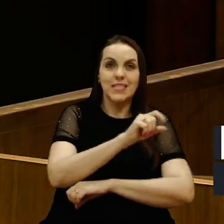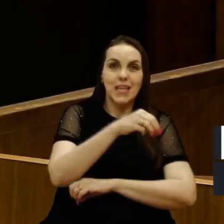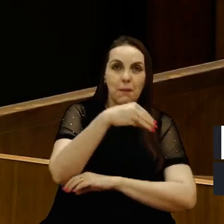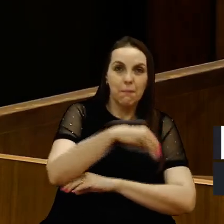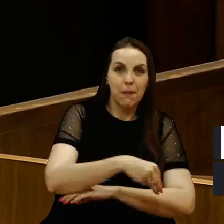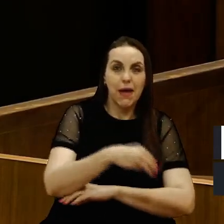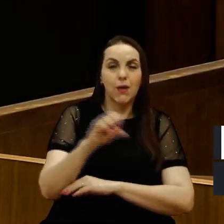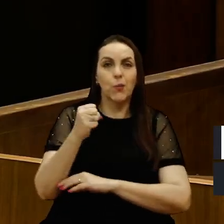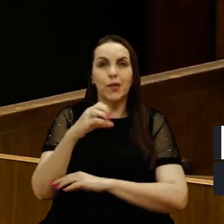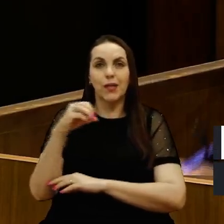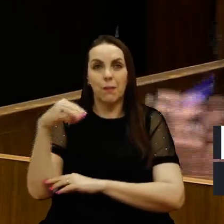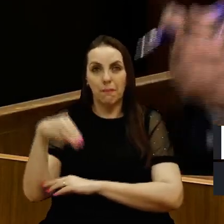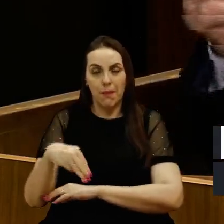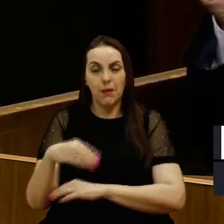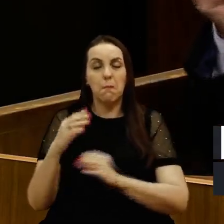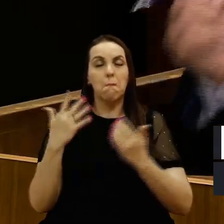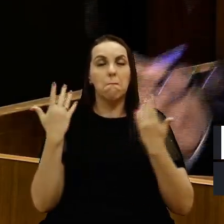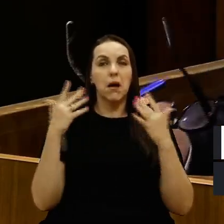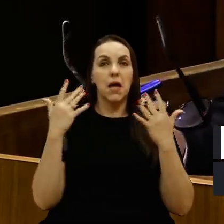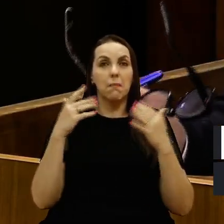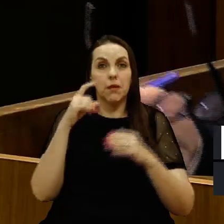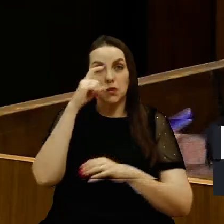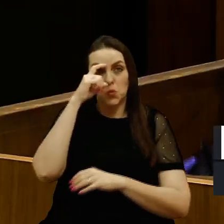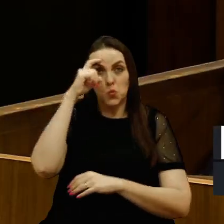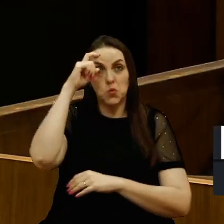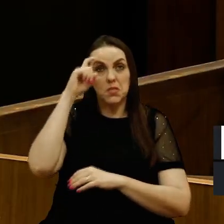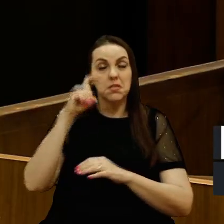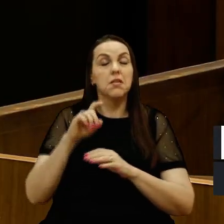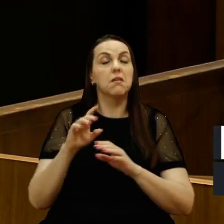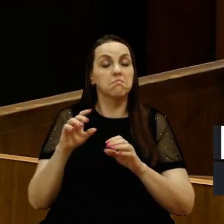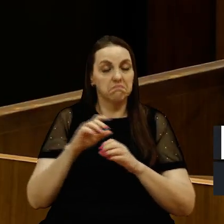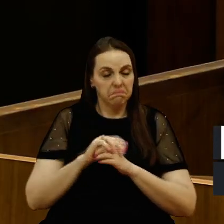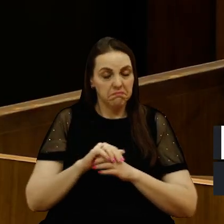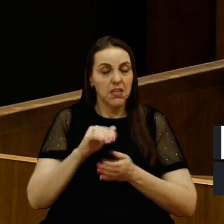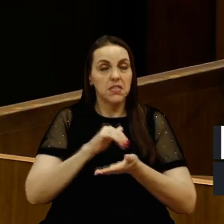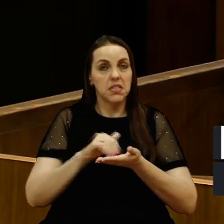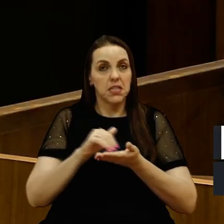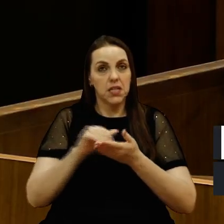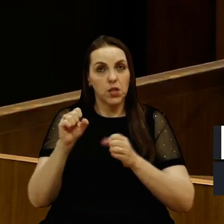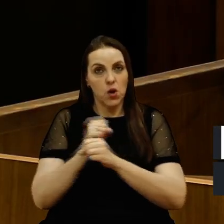parabenizo o Suzin, que está à frente da Secretaria de Obras,